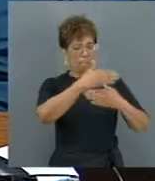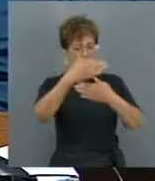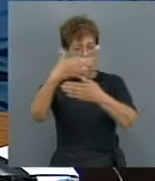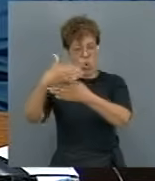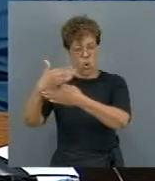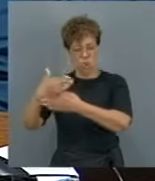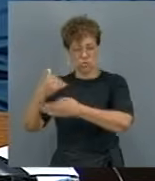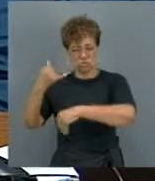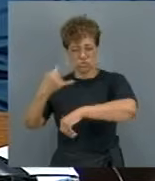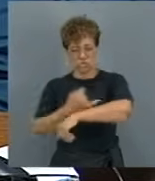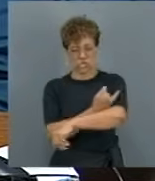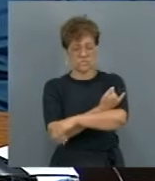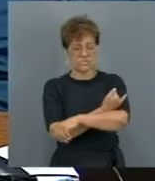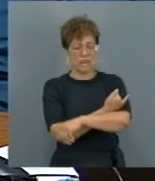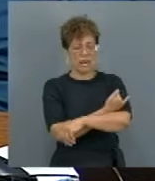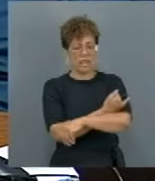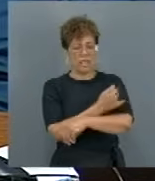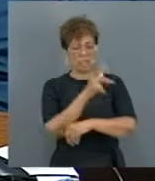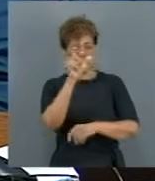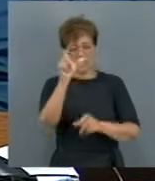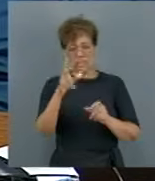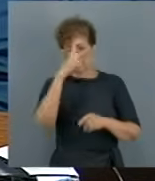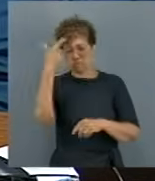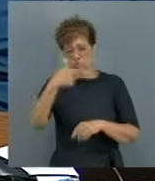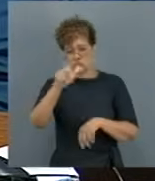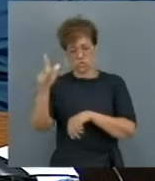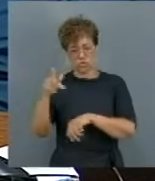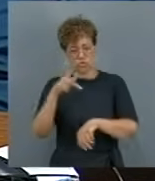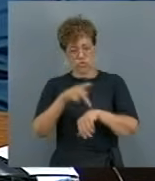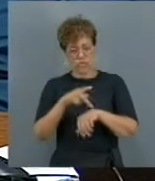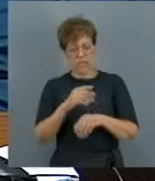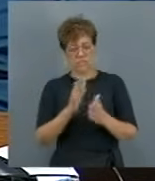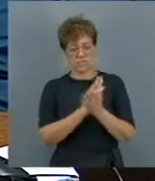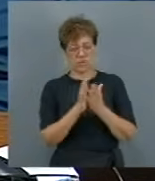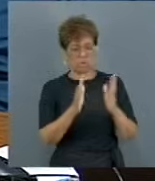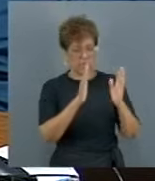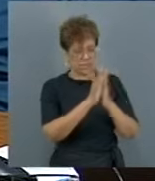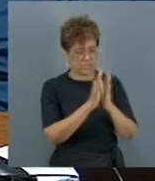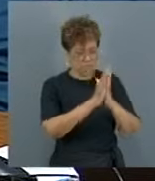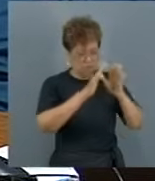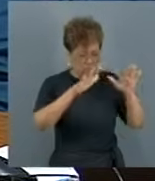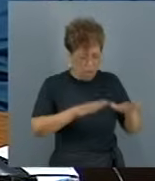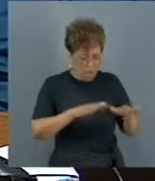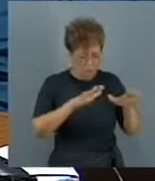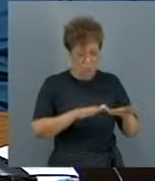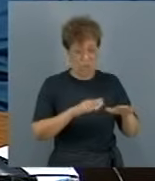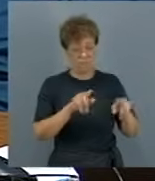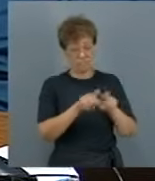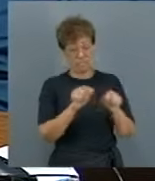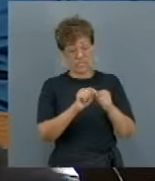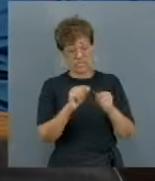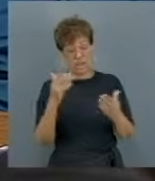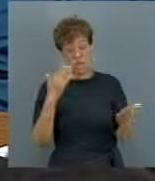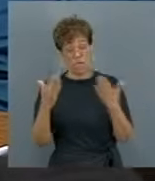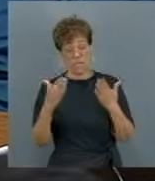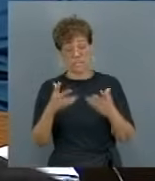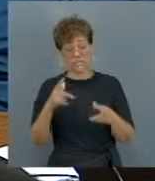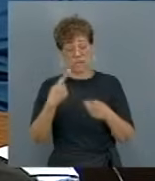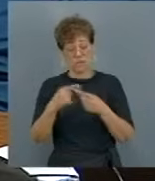Nós somos procurados aqui por populares, por líderes políticos, por empresários, por pessoas do